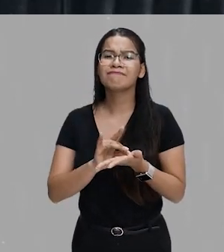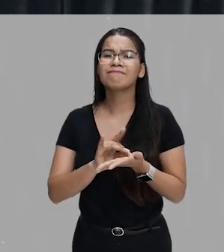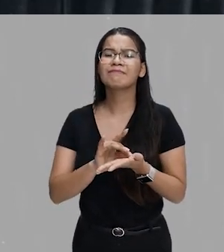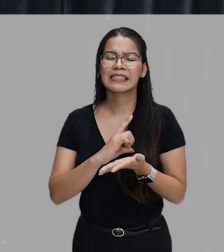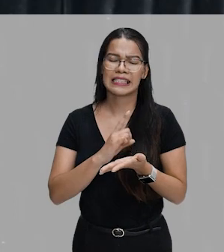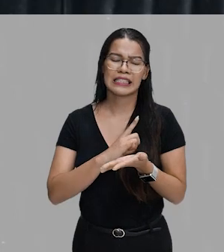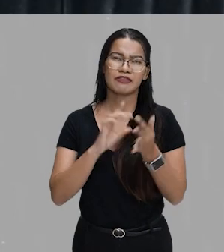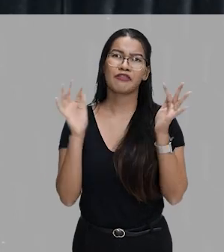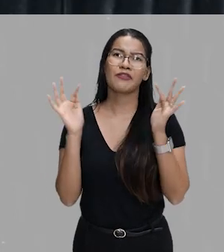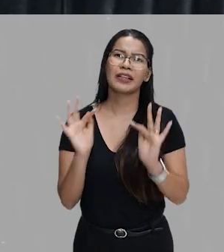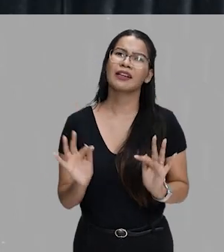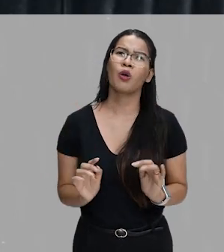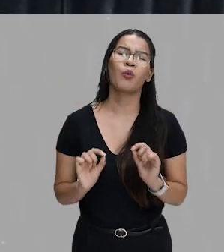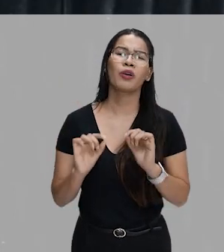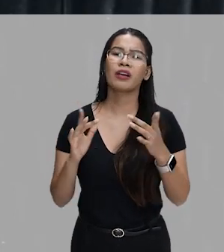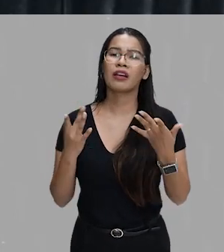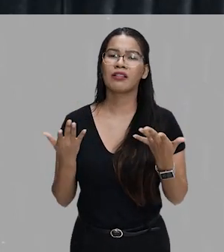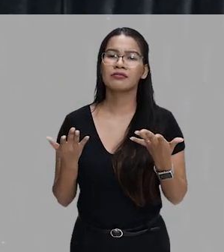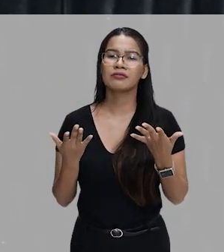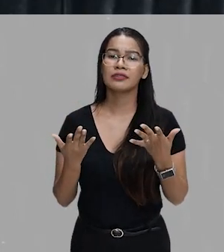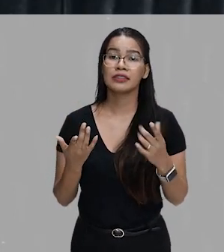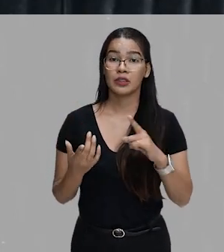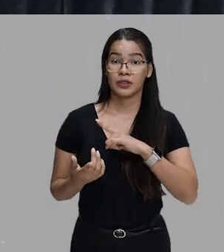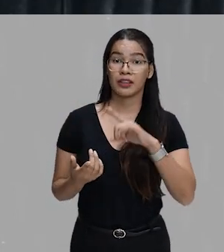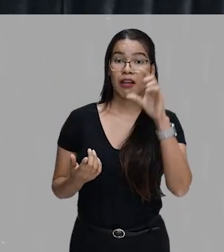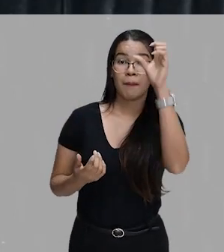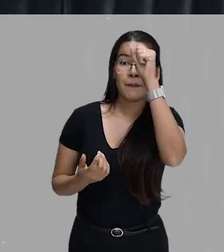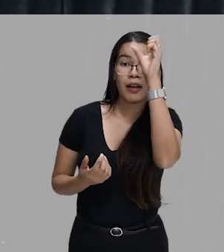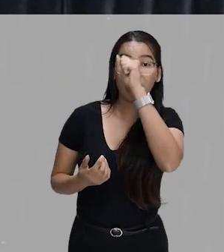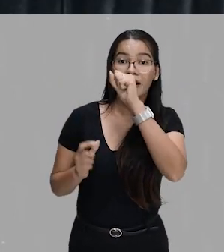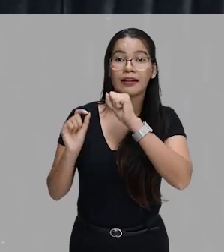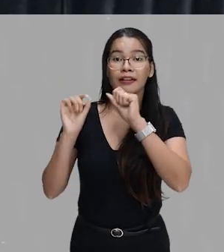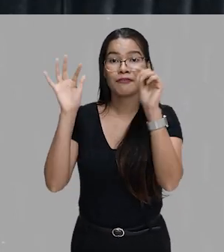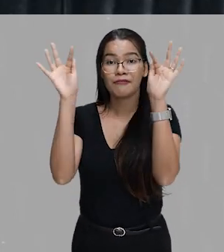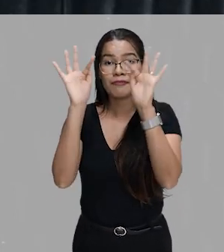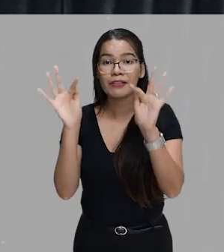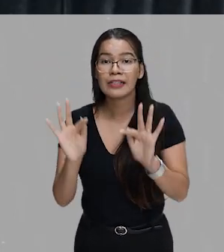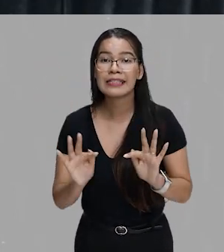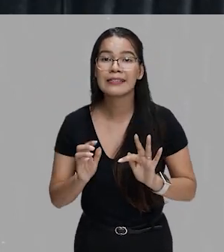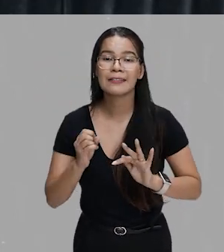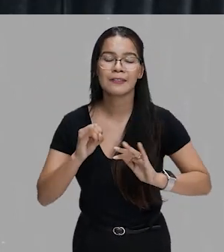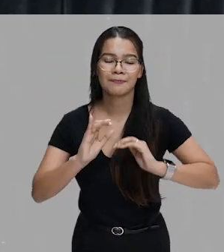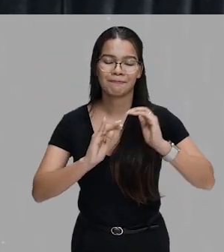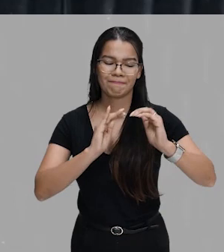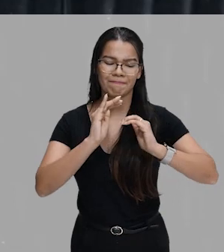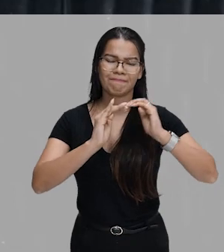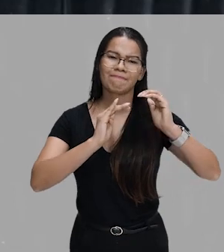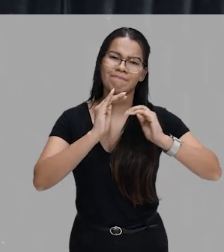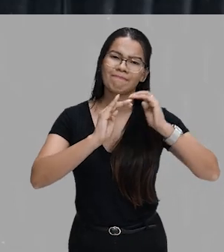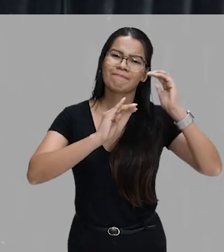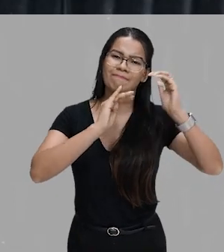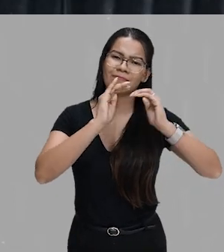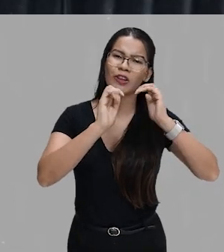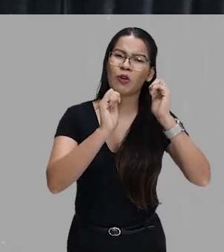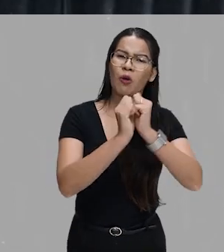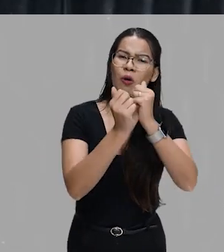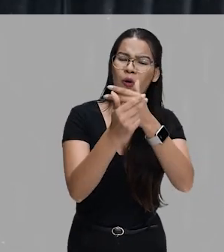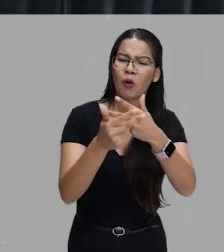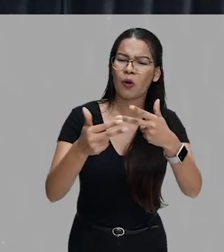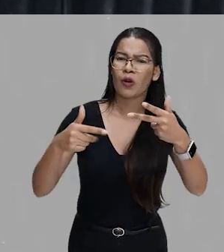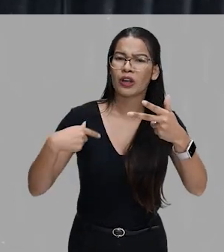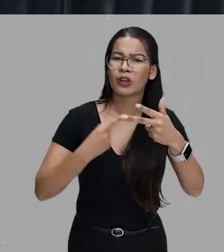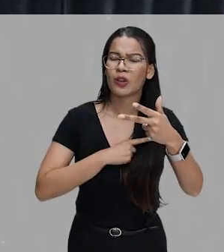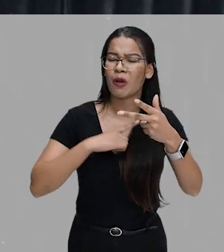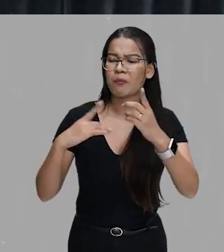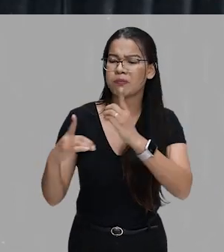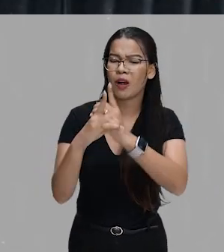existe infelicidade. O que é felicidade? E eu tenho aprendido que felicidade se constrói com elementos que a gente vai agregando